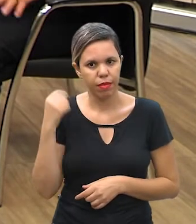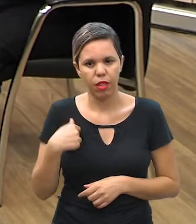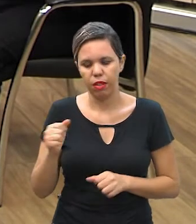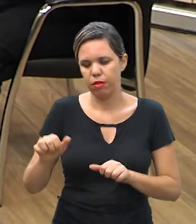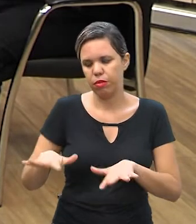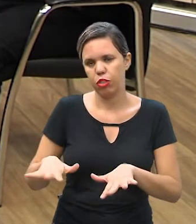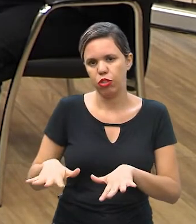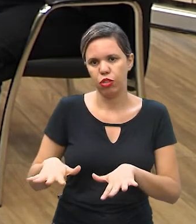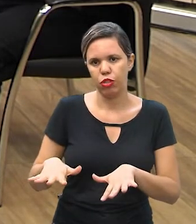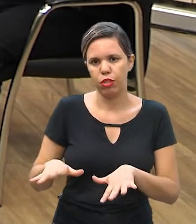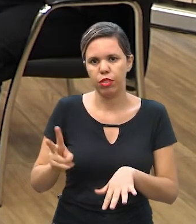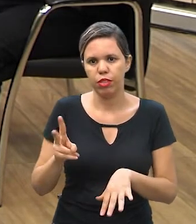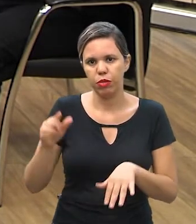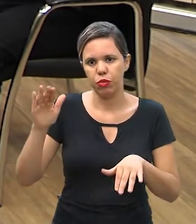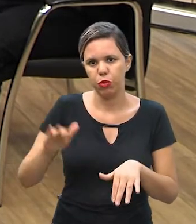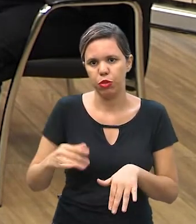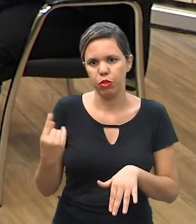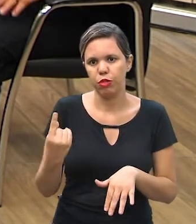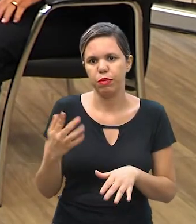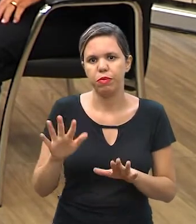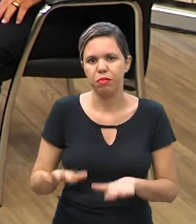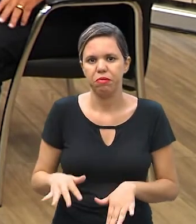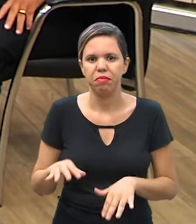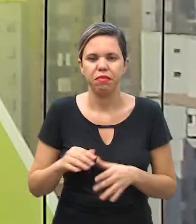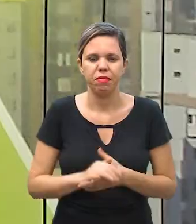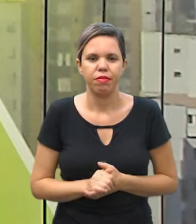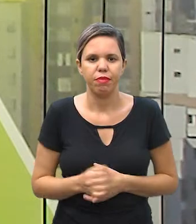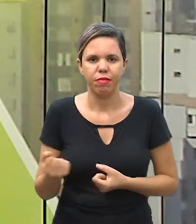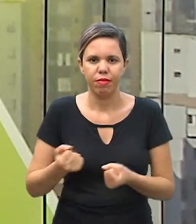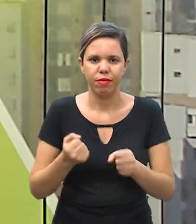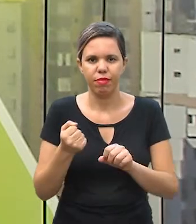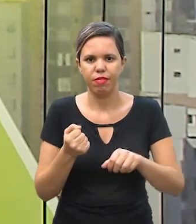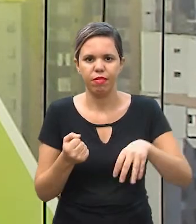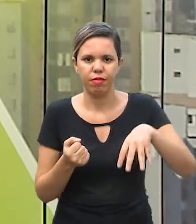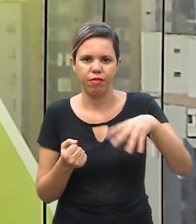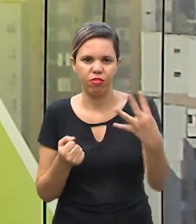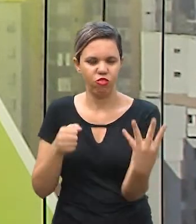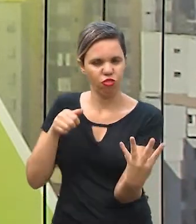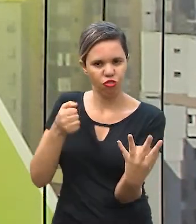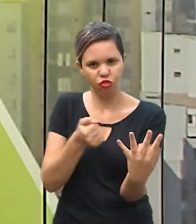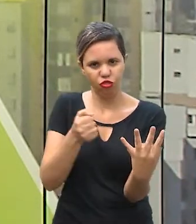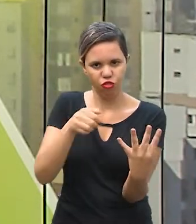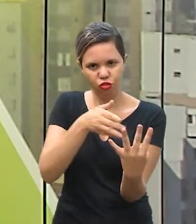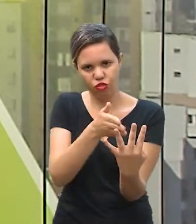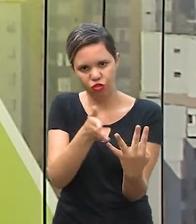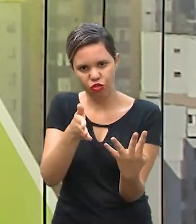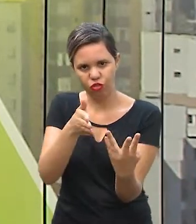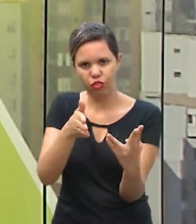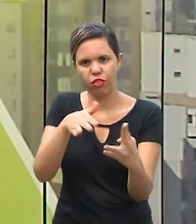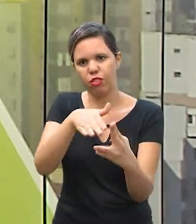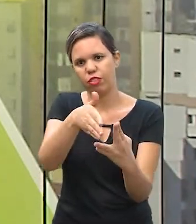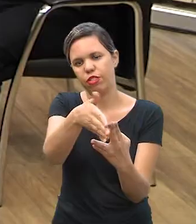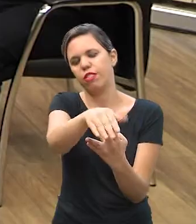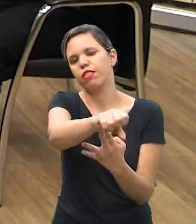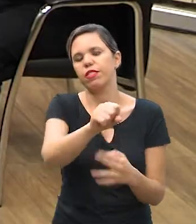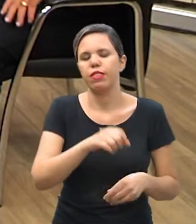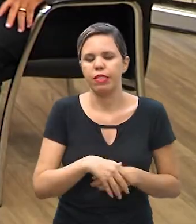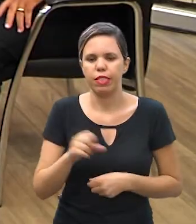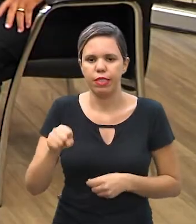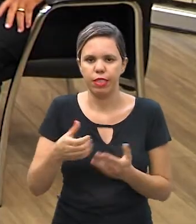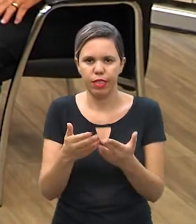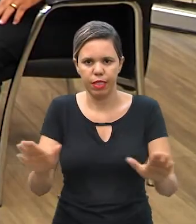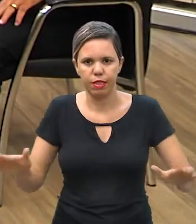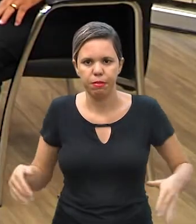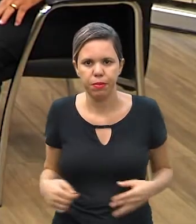sabe? Eu era pequenininho, eu sempre fui meio baixinho, mas estava ali no meio. E o carro conseguiu passar? Deram uma abertura para esse carro? Sim, abriu ali